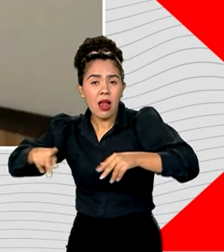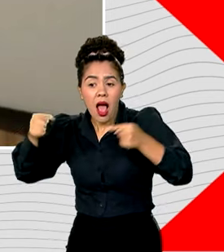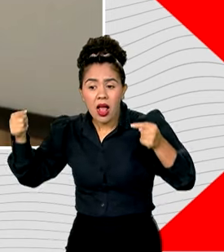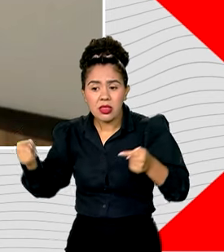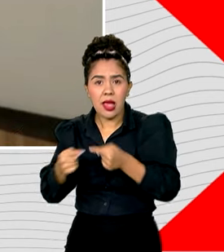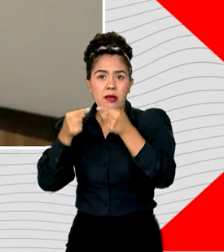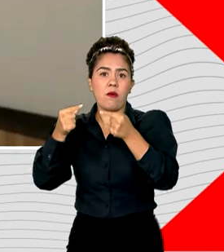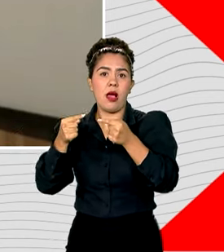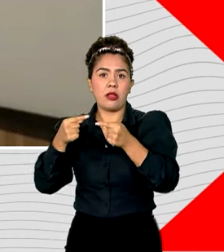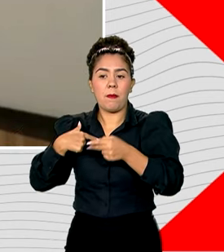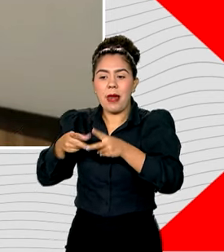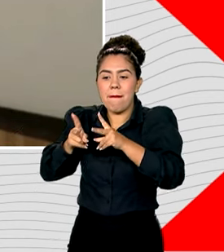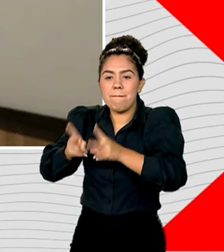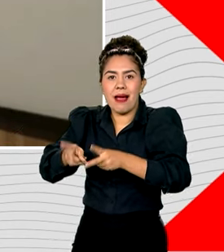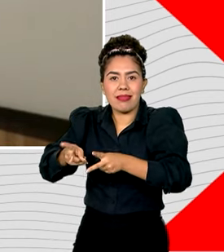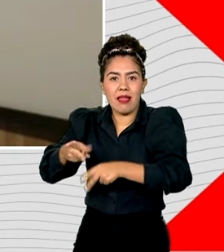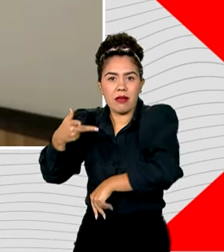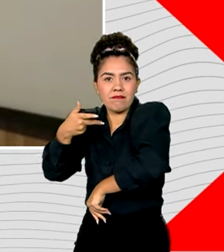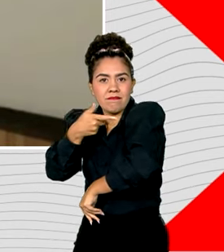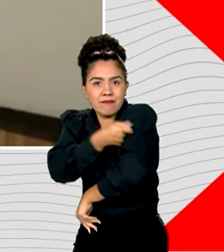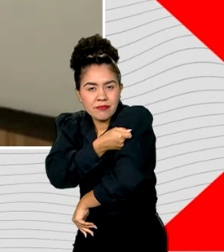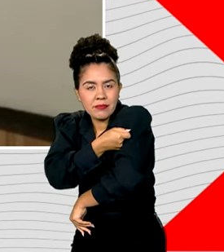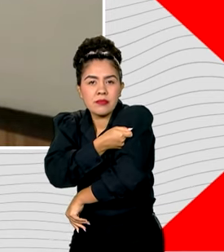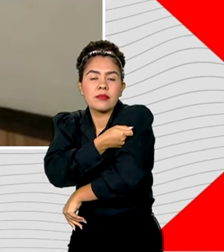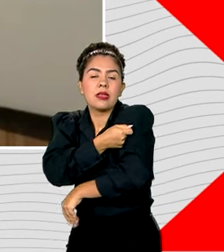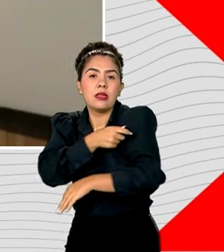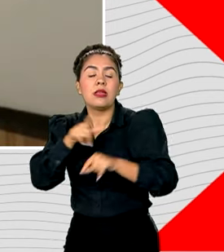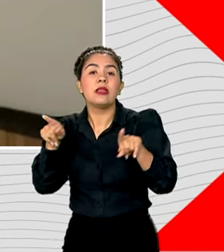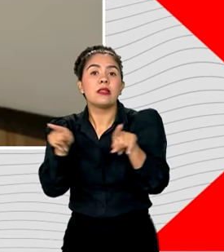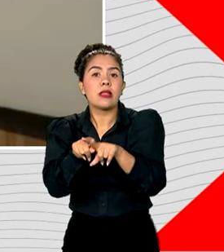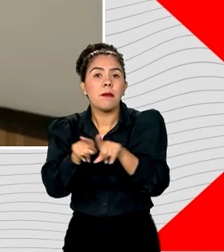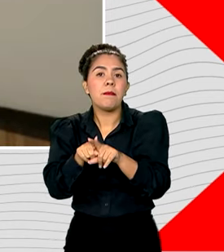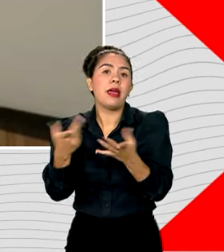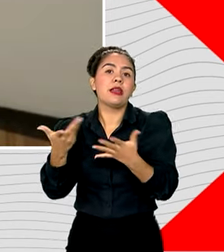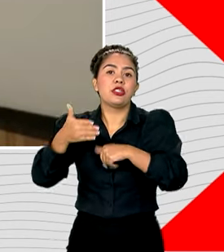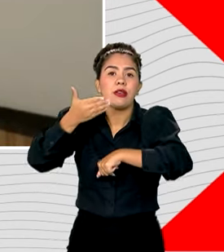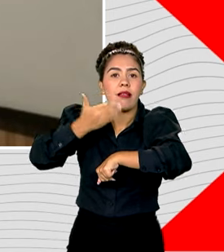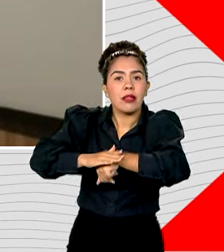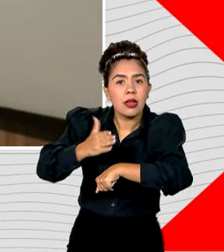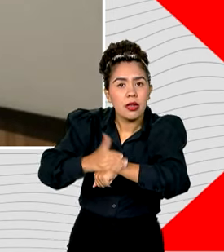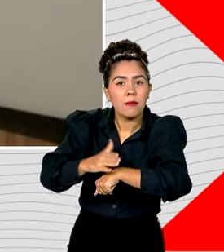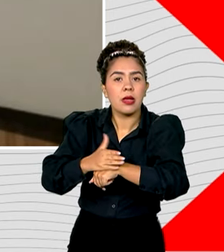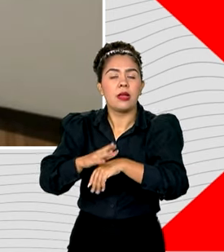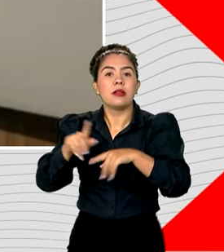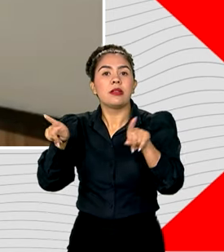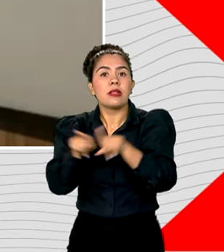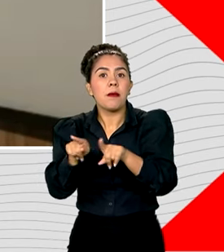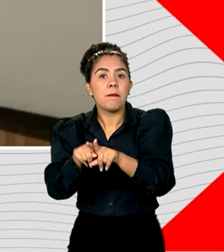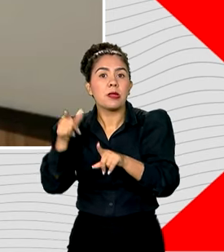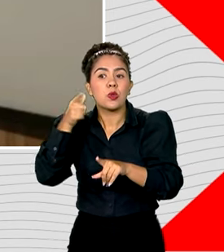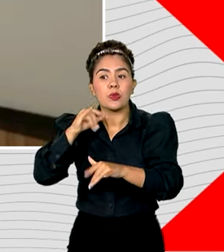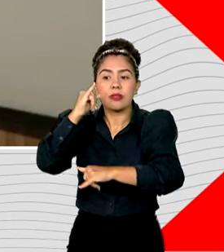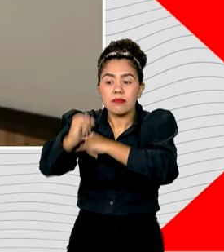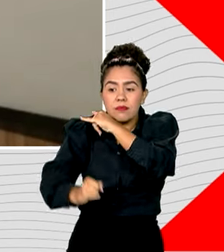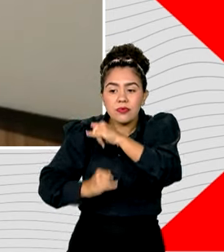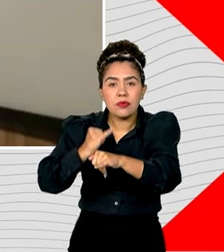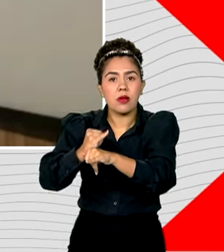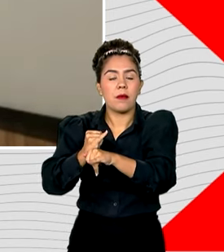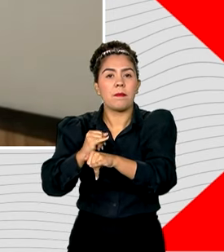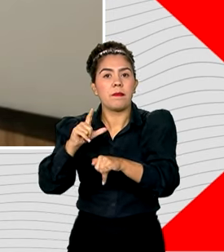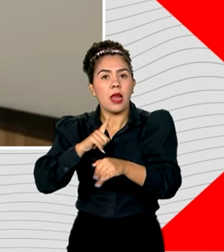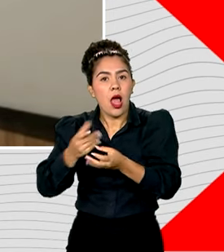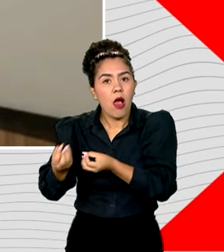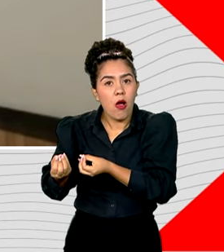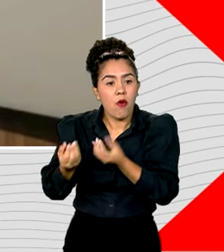esses imunizantes Nas condições ideais e também de treinamentos de conexão à internet para disponibilizar esses dados pro